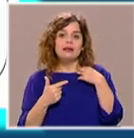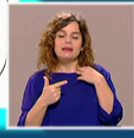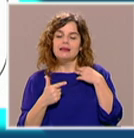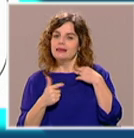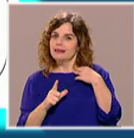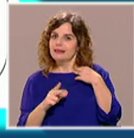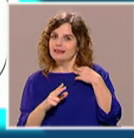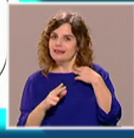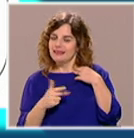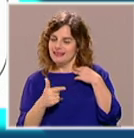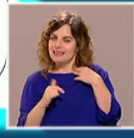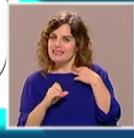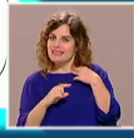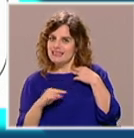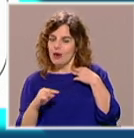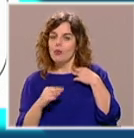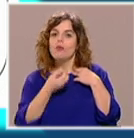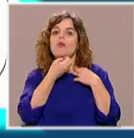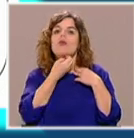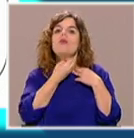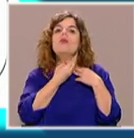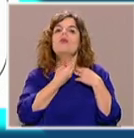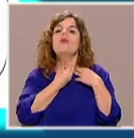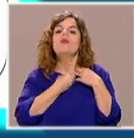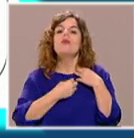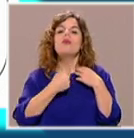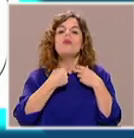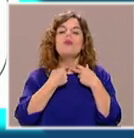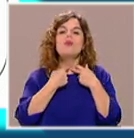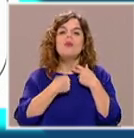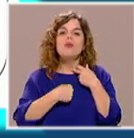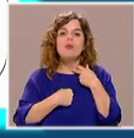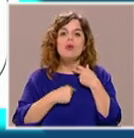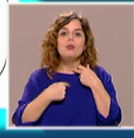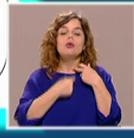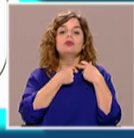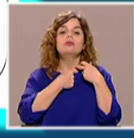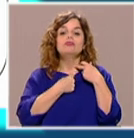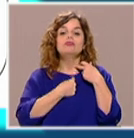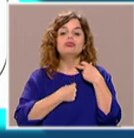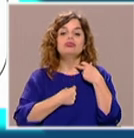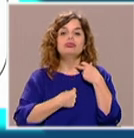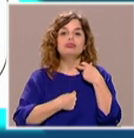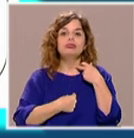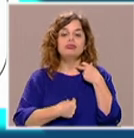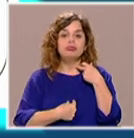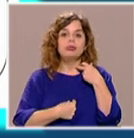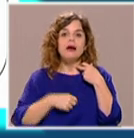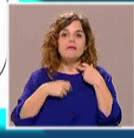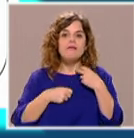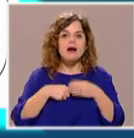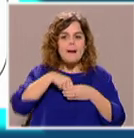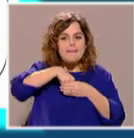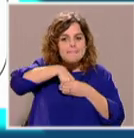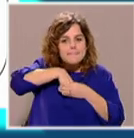através da faringe. Uma vez que o bolo alimentar é deglutido e uma vez que chega ao esófago, ele vai sendo empurrado,